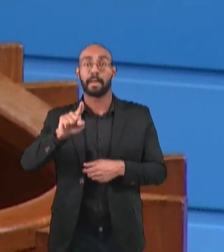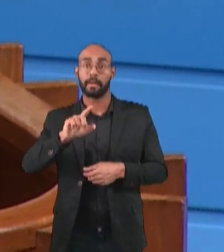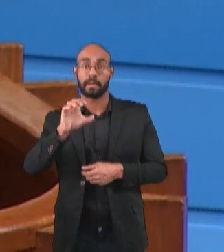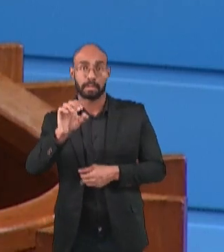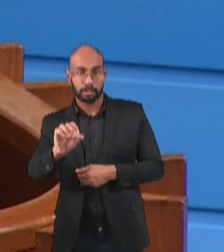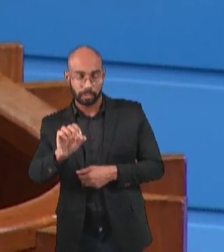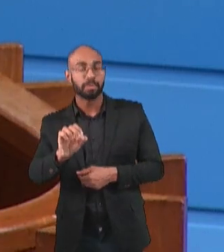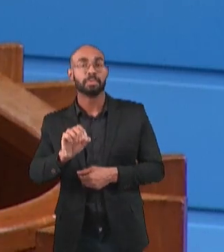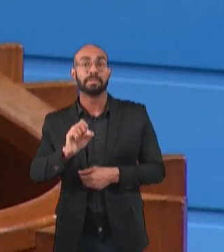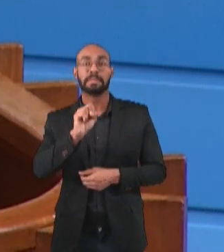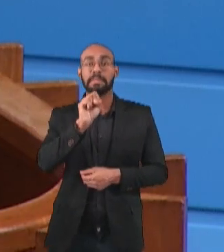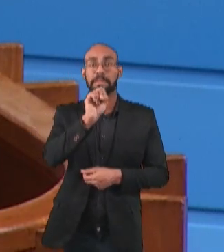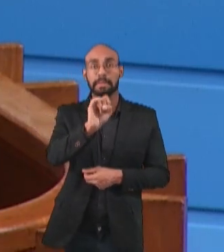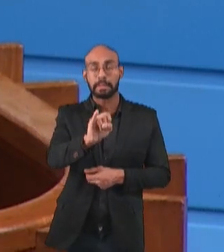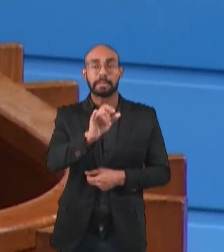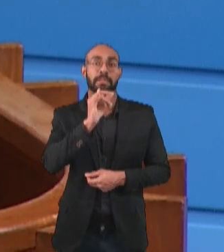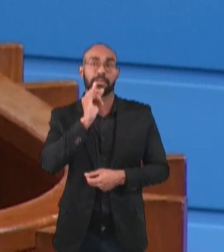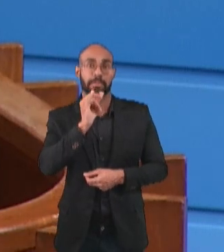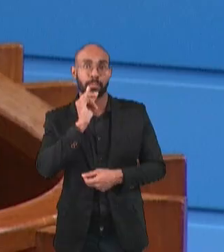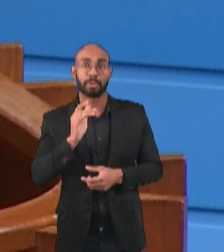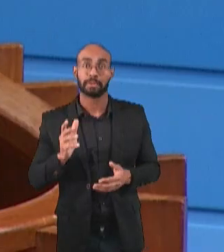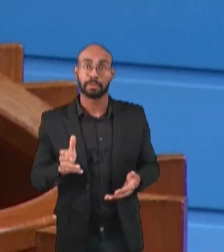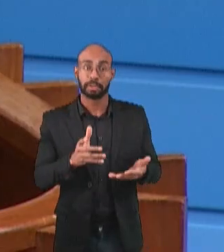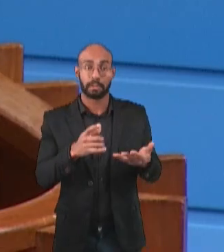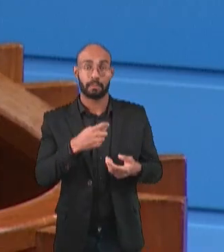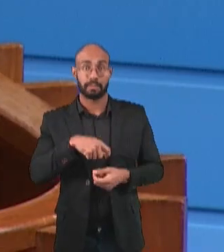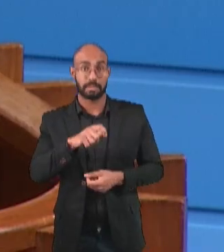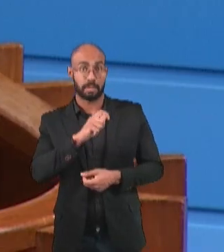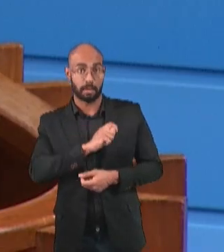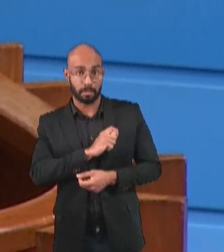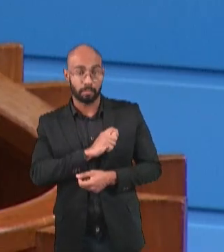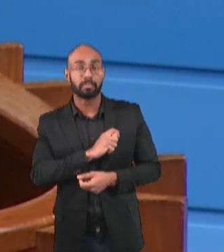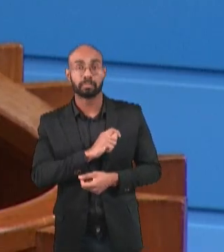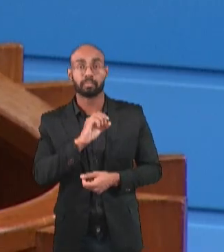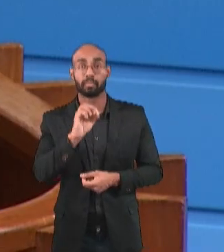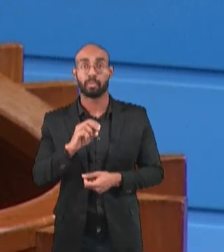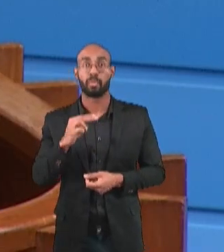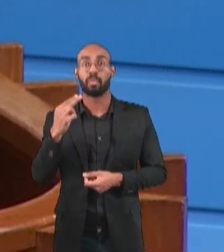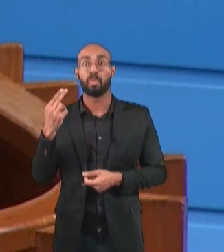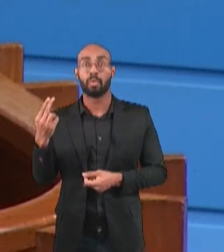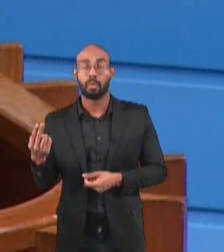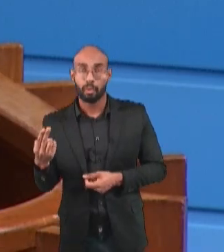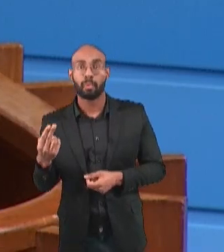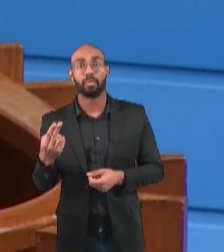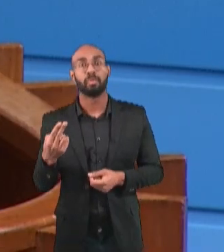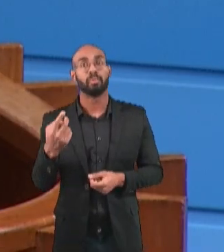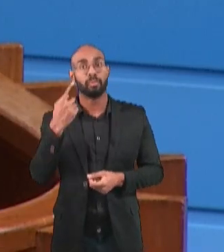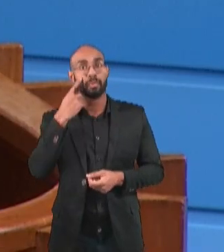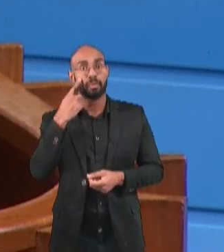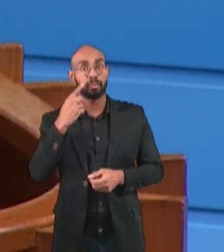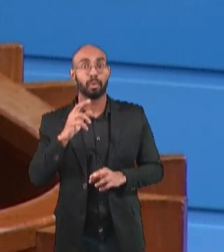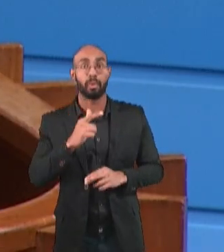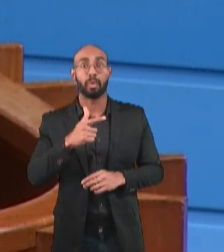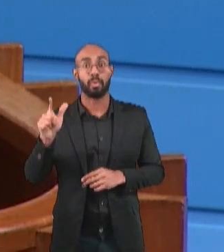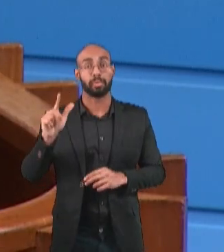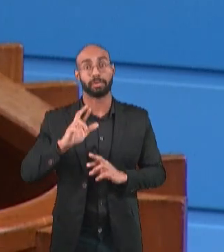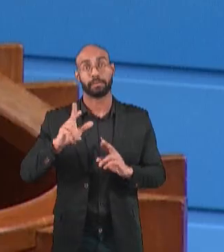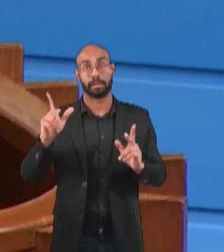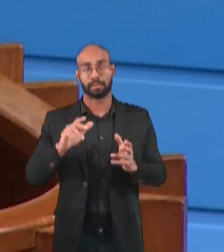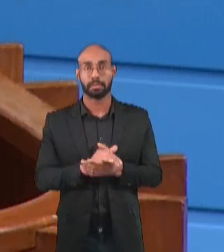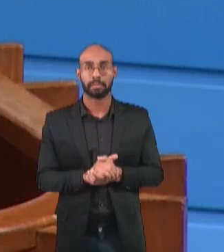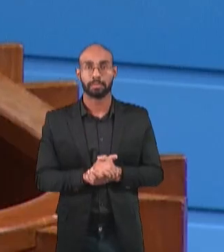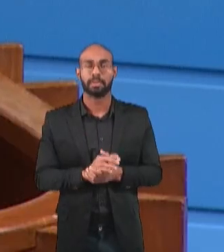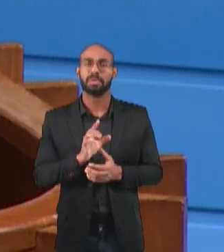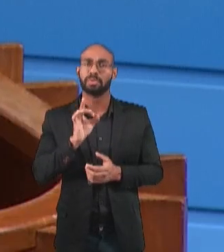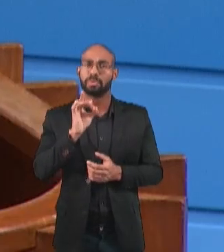quando ela for condição para incentivos fiscais ou diferimento. Então, somente